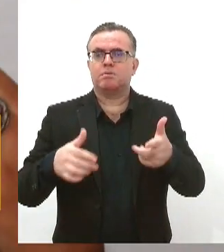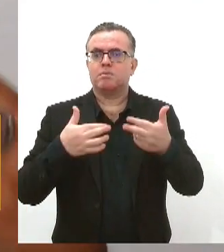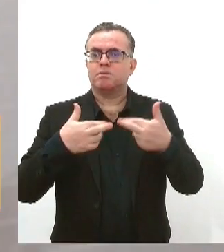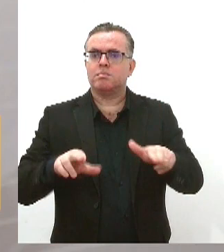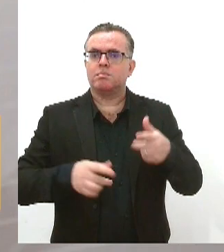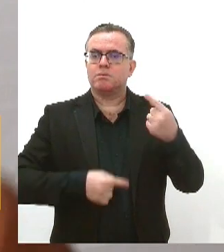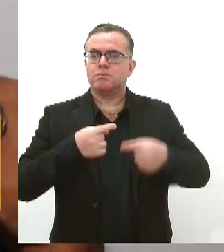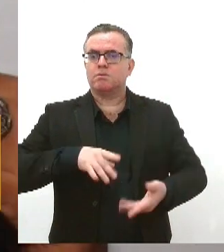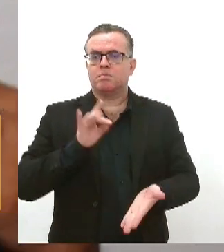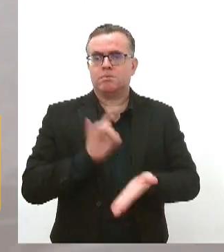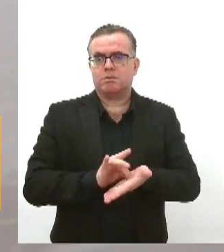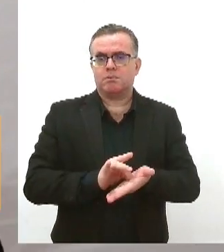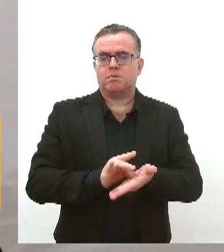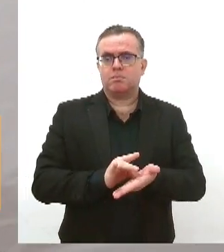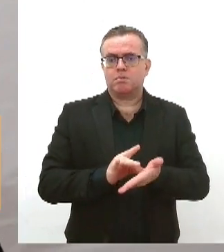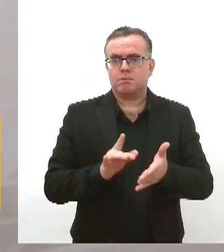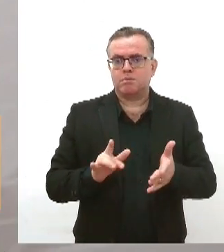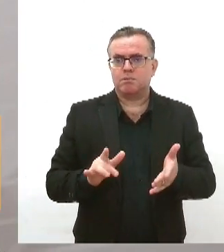efetivas e ações